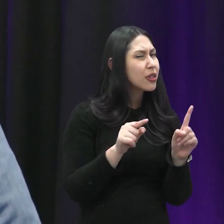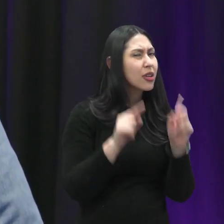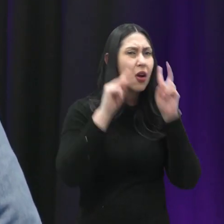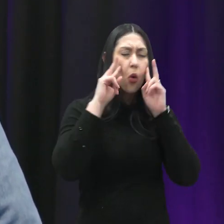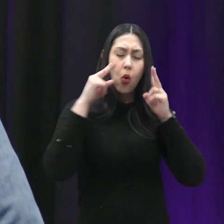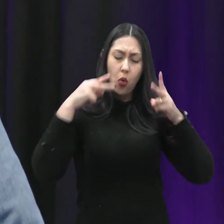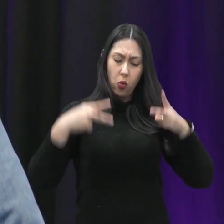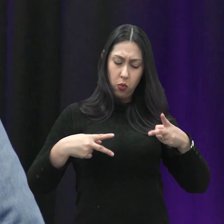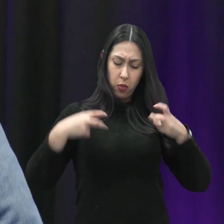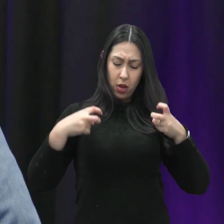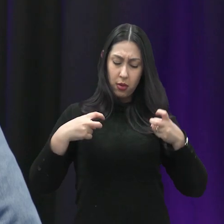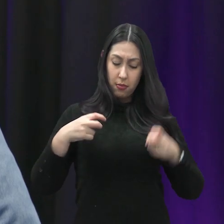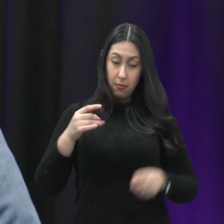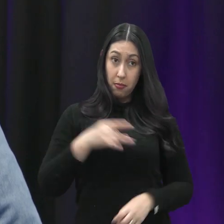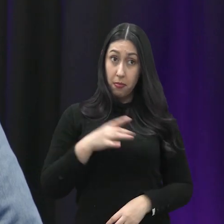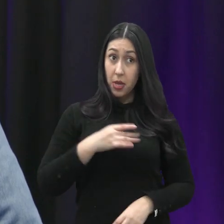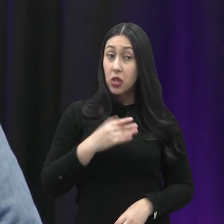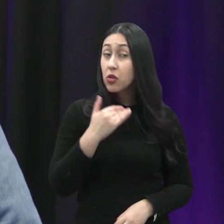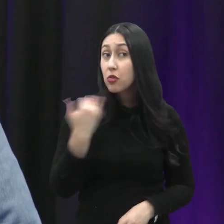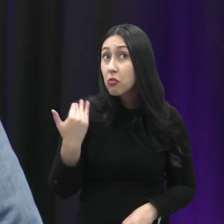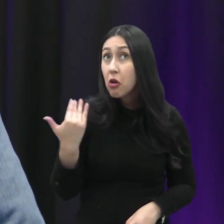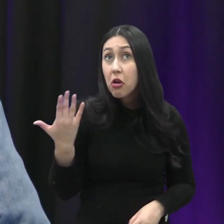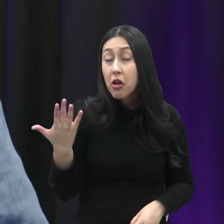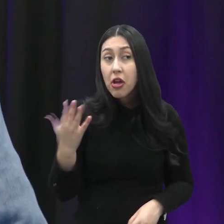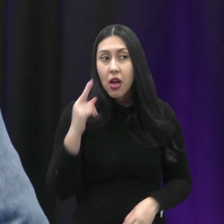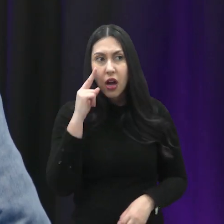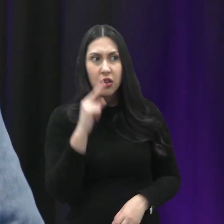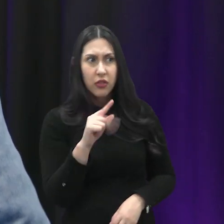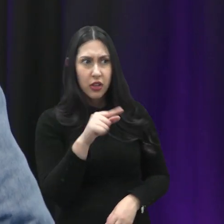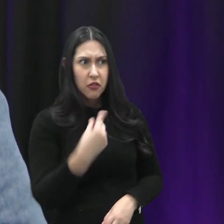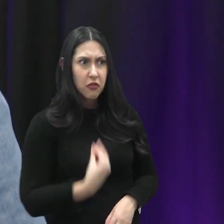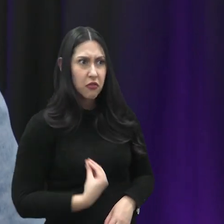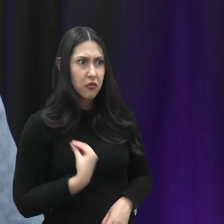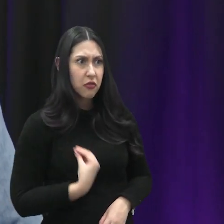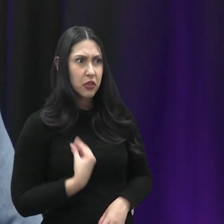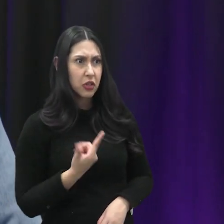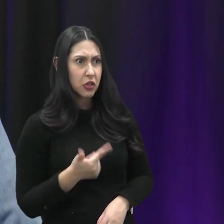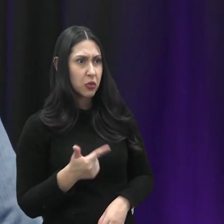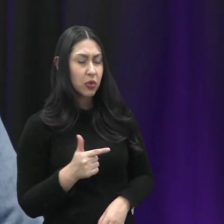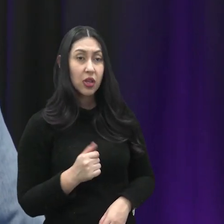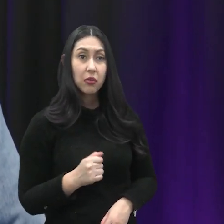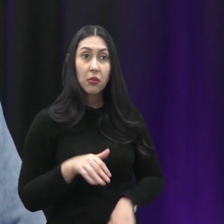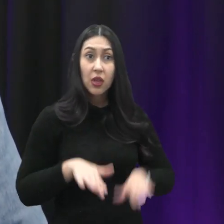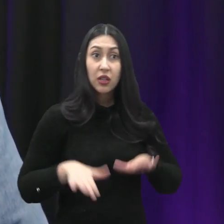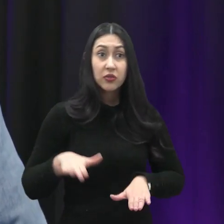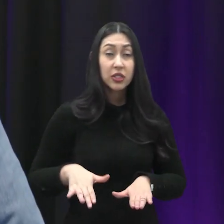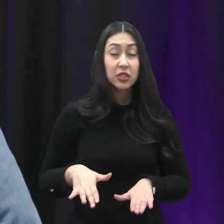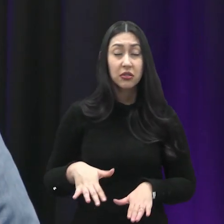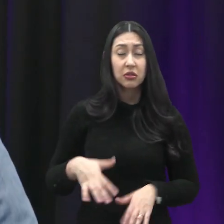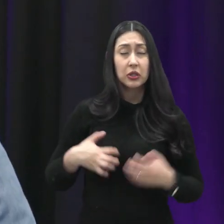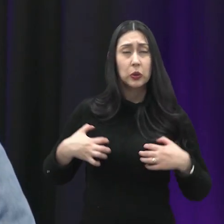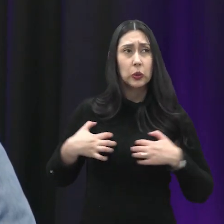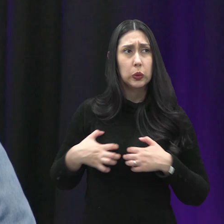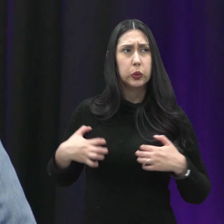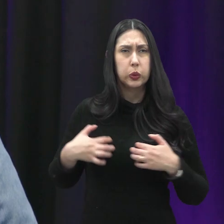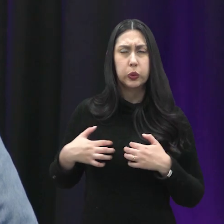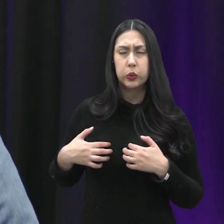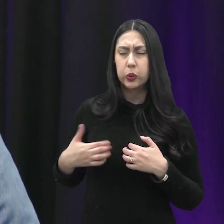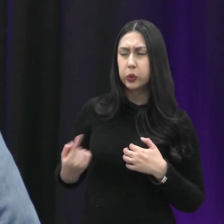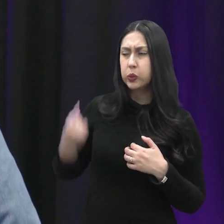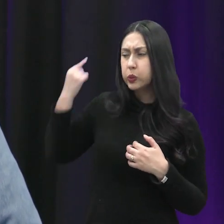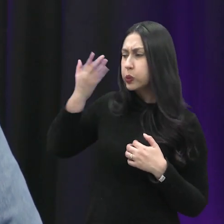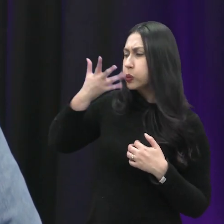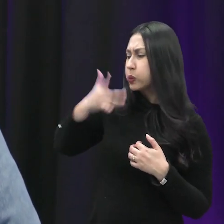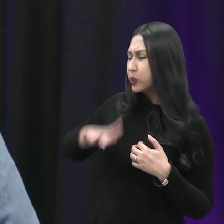você? Né? O que é a morte? É o medo da morte, de você ver aquele ser inanimado? É a sua infância que não foi bem tratada,